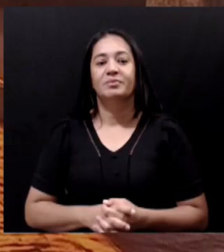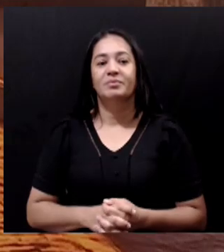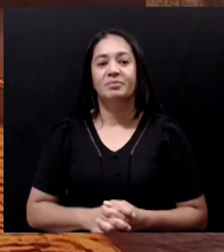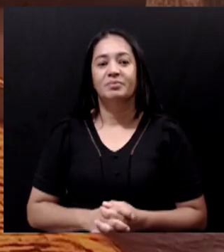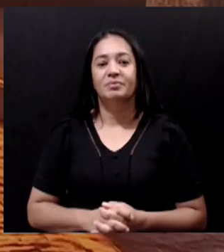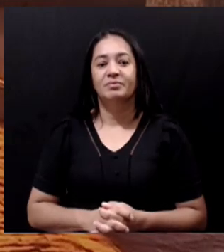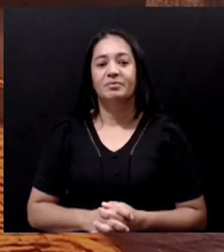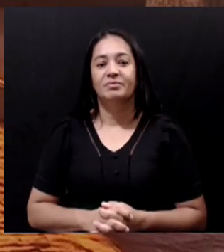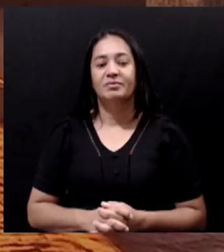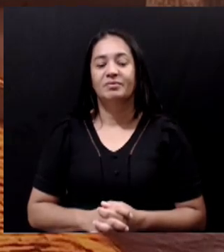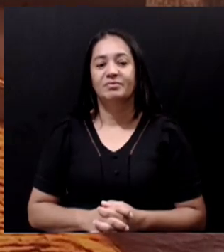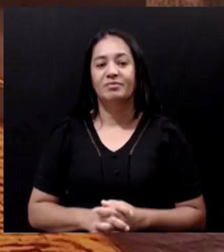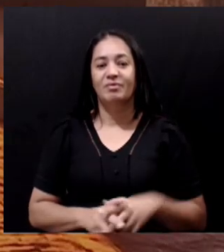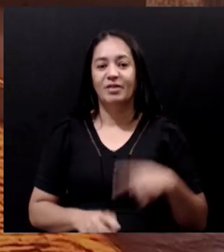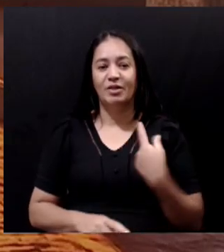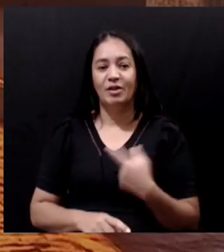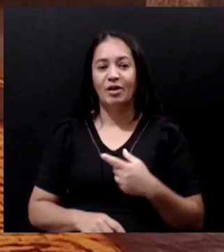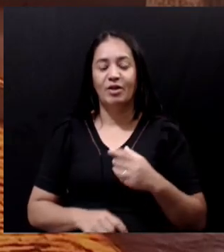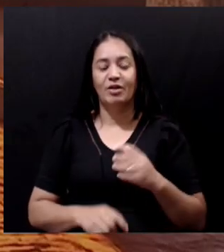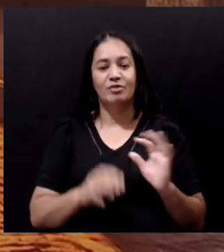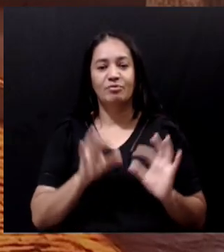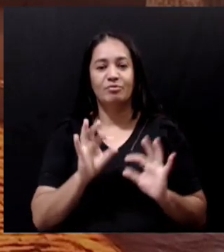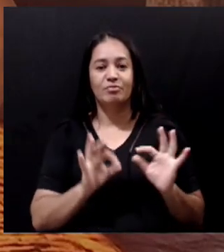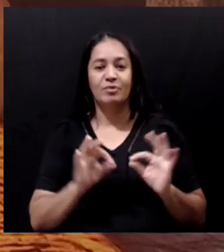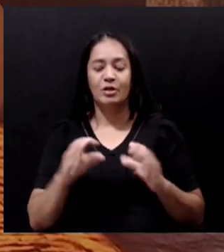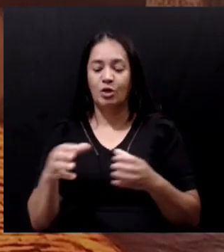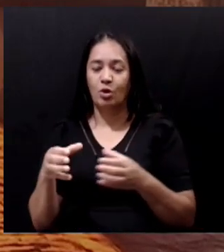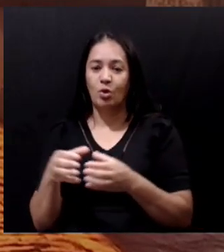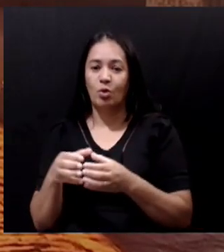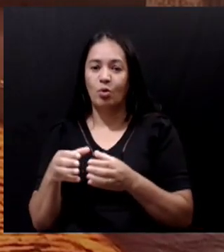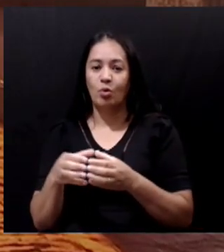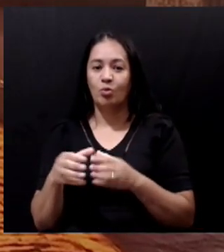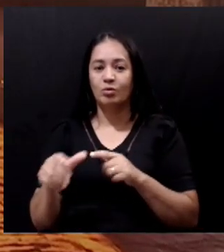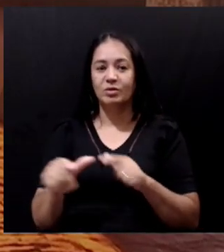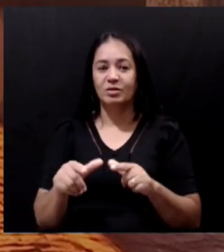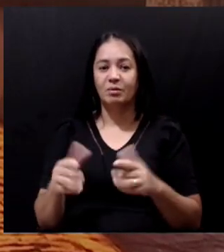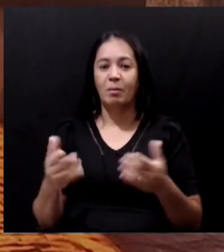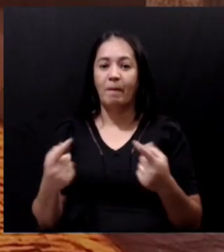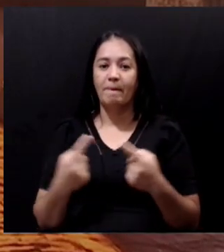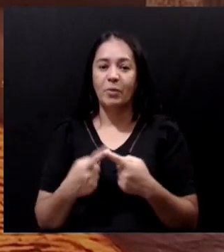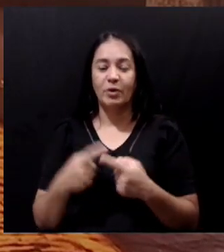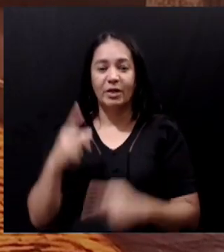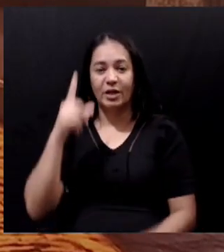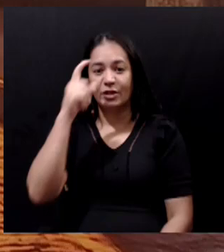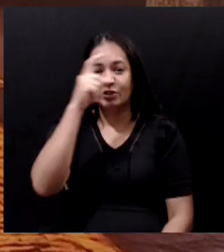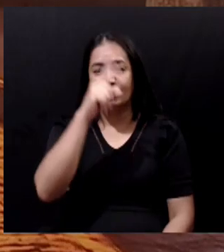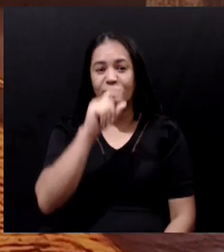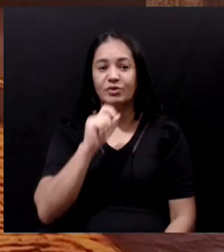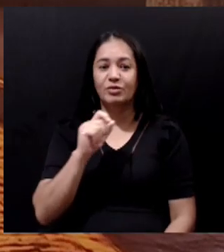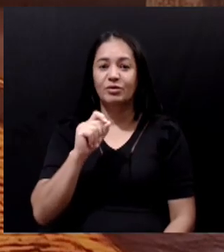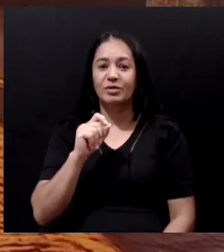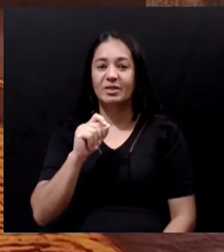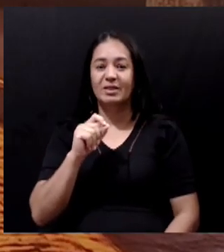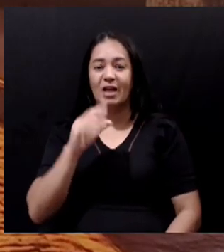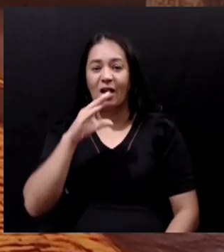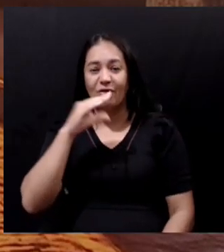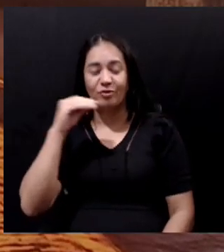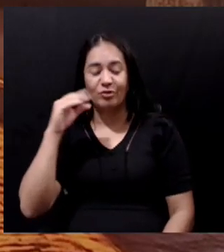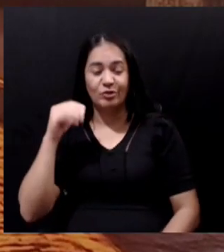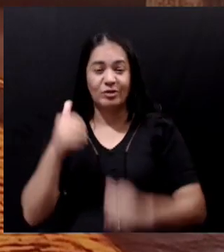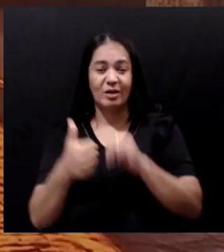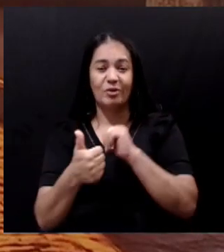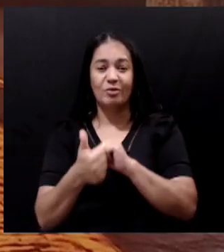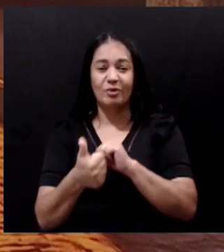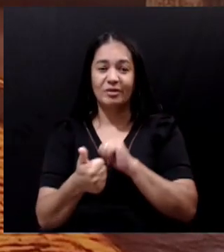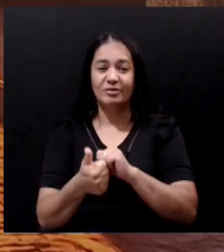foi formando equipe, né? Que essa é a dificuldade também da empresa, né? Mão de obra qualificada. E aos poucos a